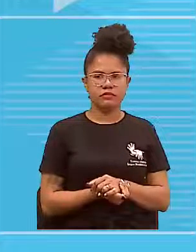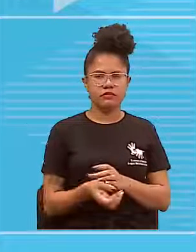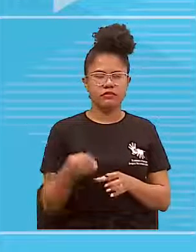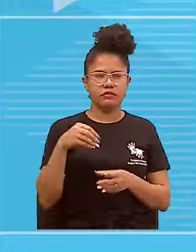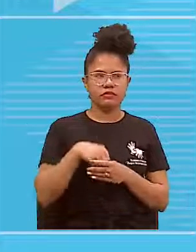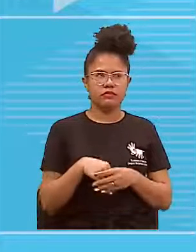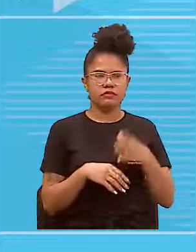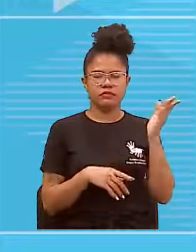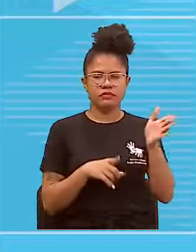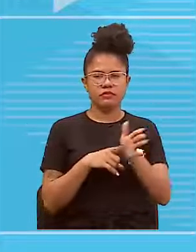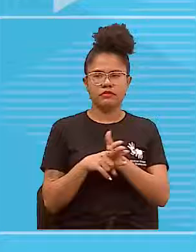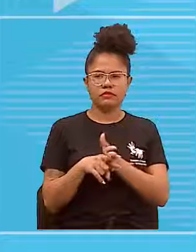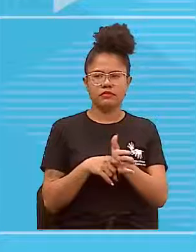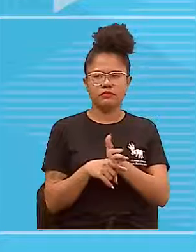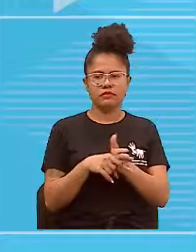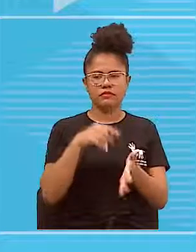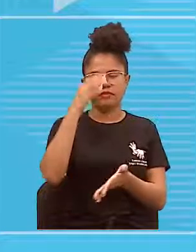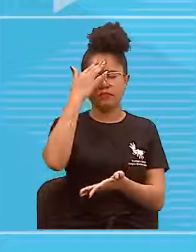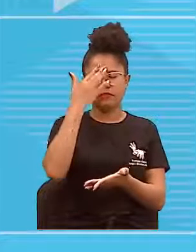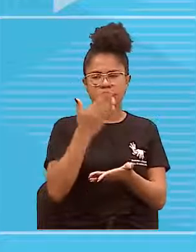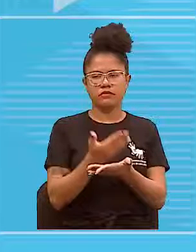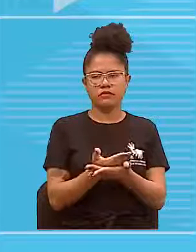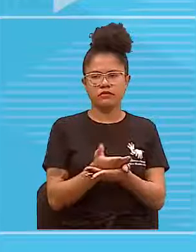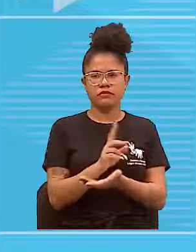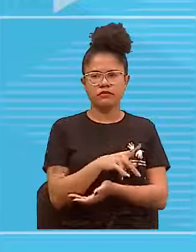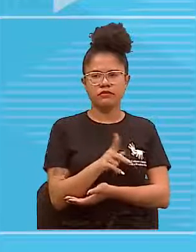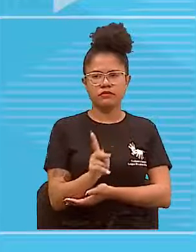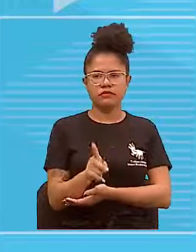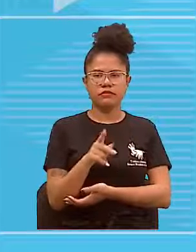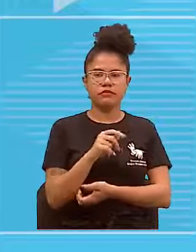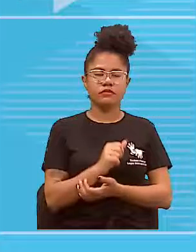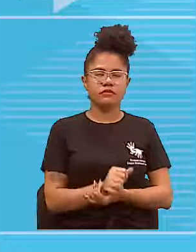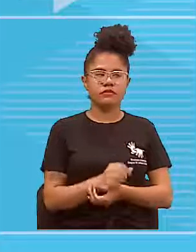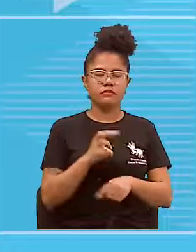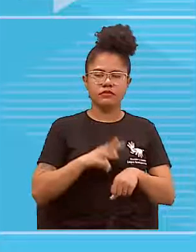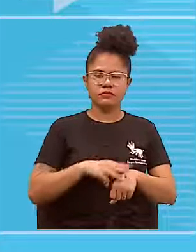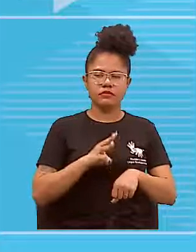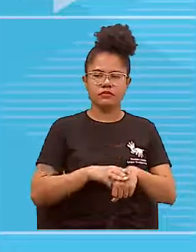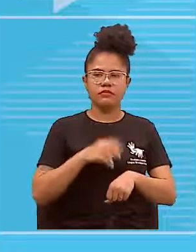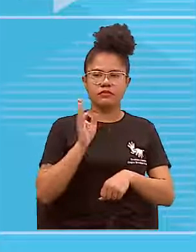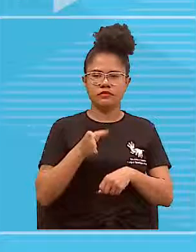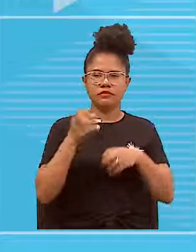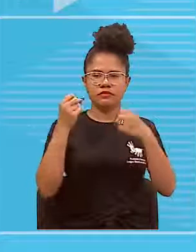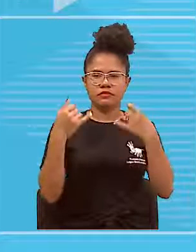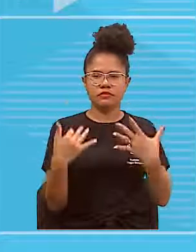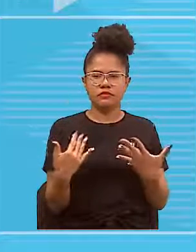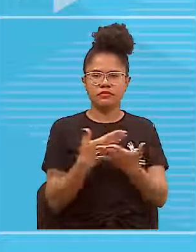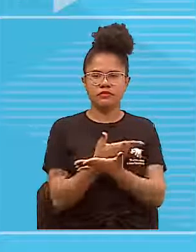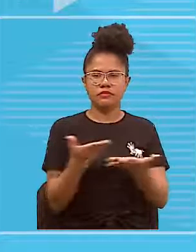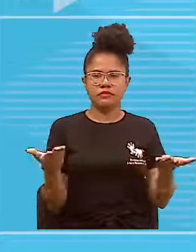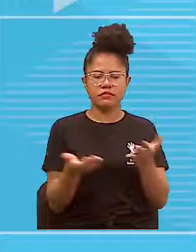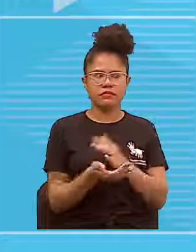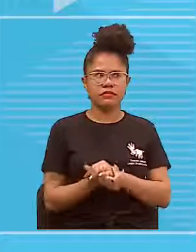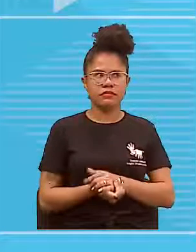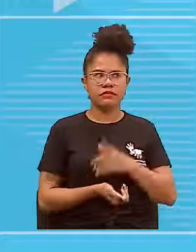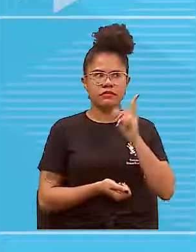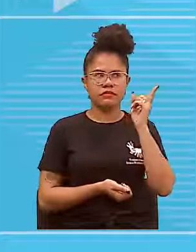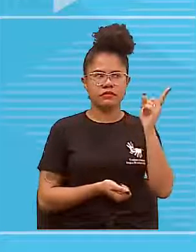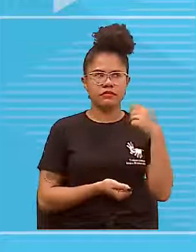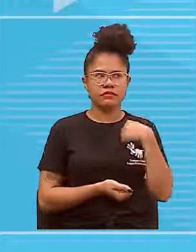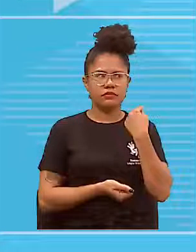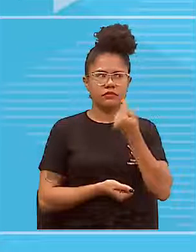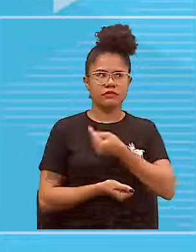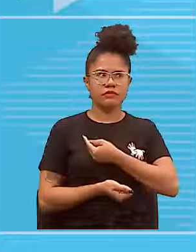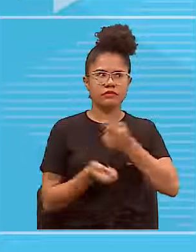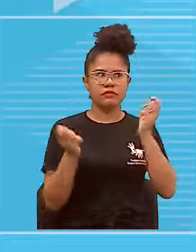estatística, eu acredito que o professor Alexandre já falou para vocês sobre esses dados que a gente tem que colocar